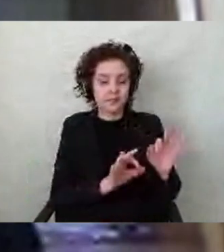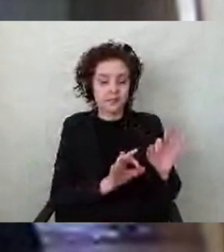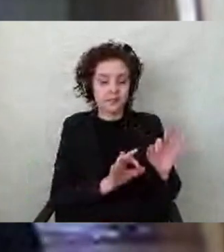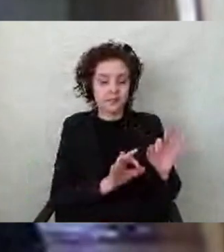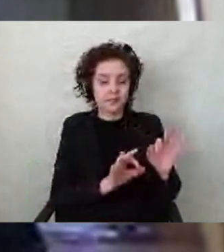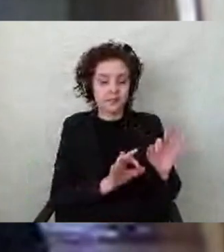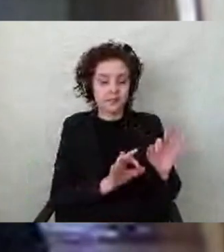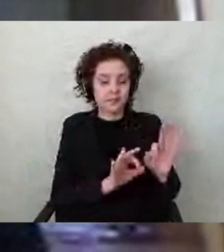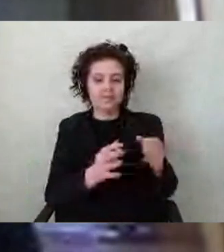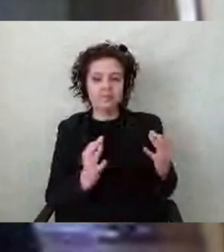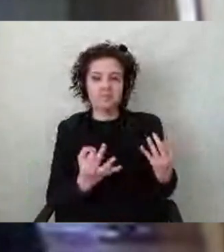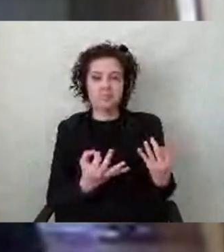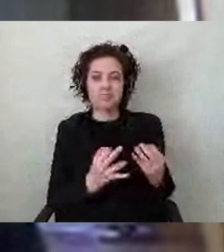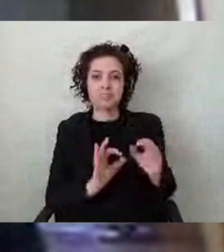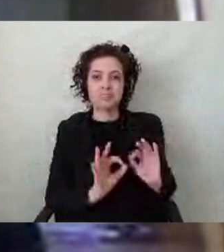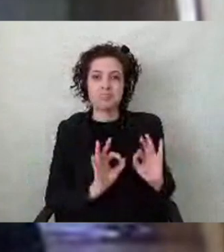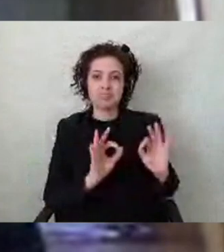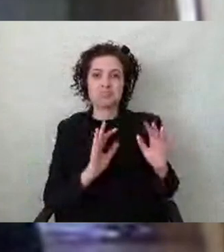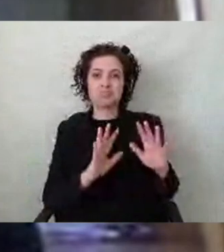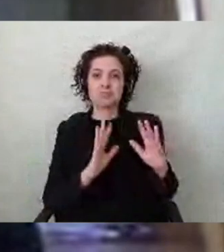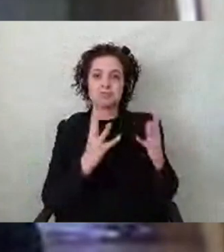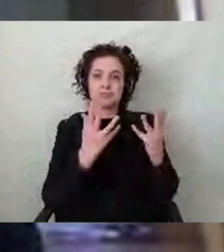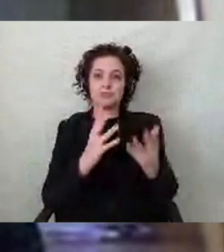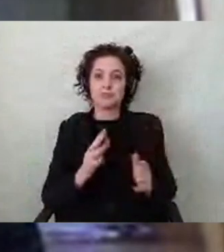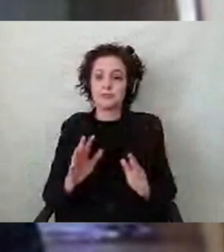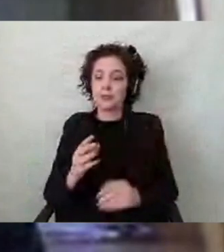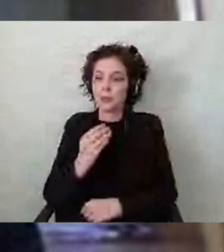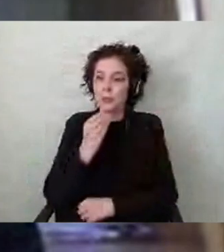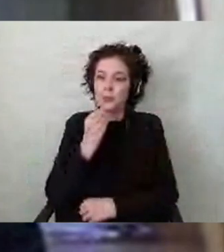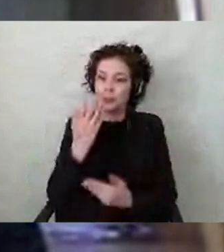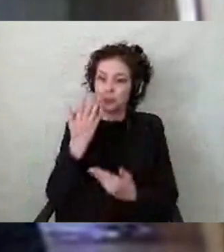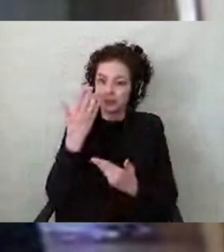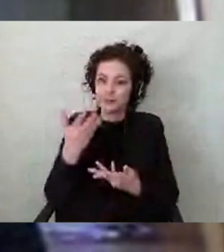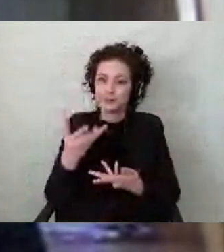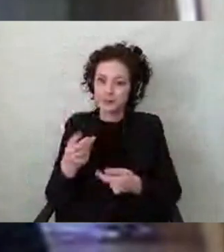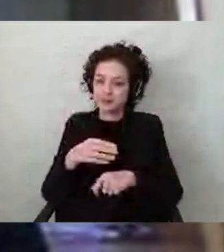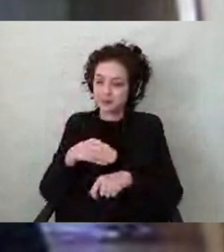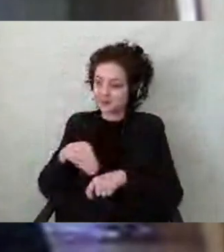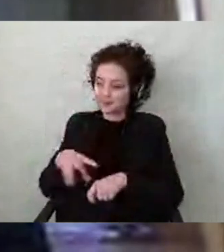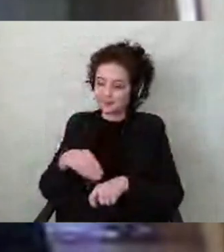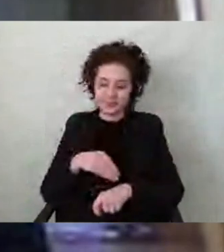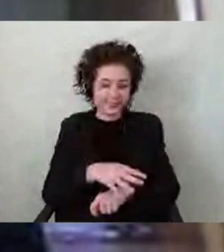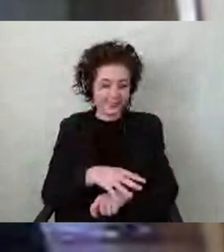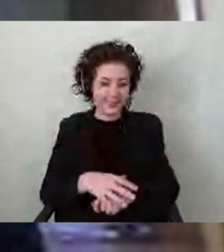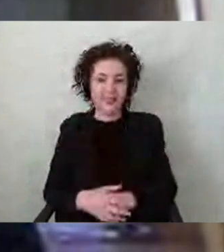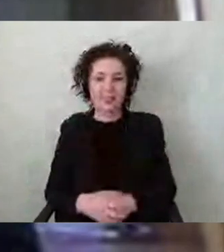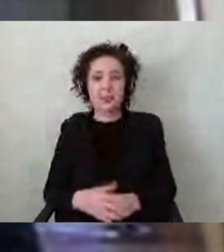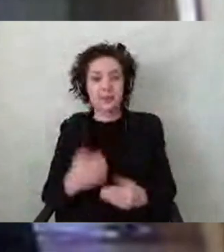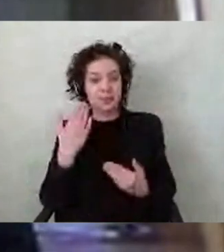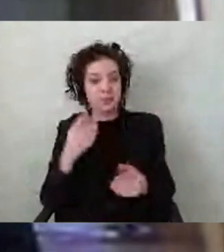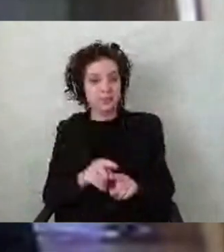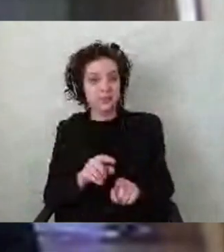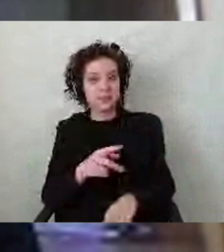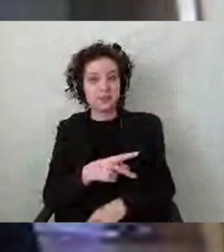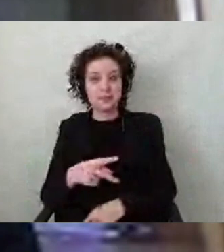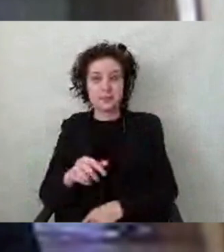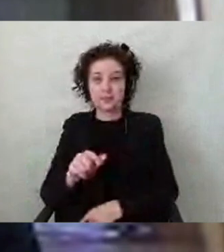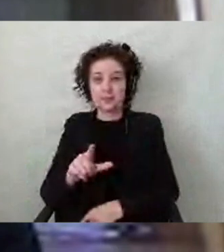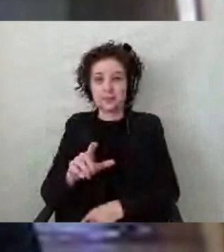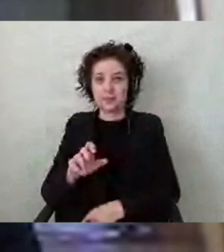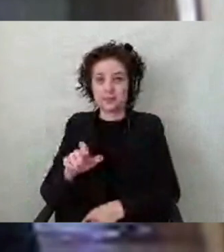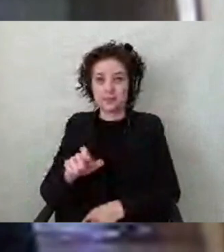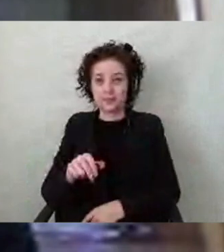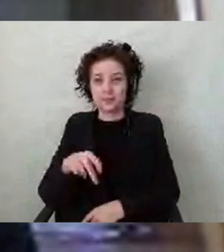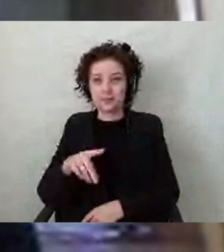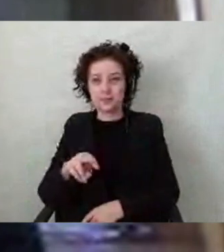do evento, e agradecer a oportunidade de mediar essa sessão. Agradeço também o professor Alexandre Balsanelli,